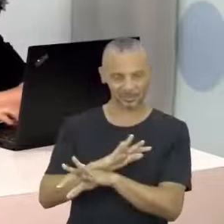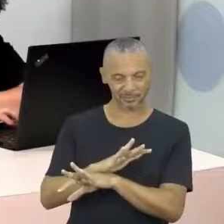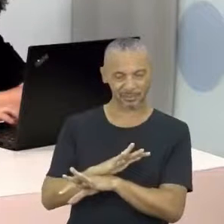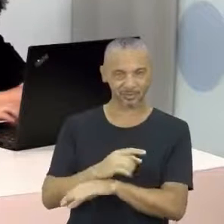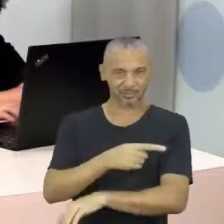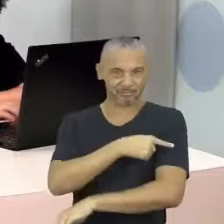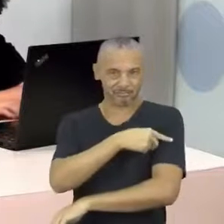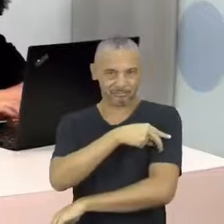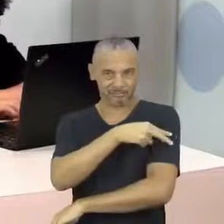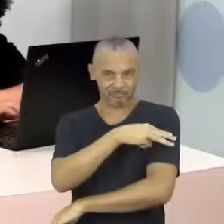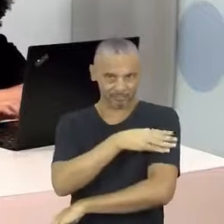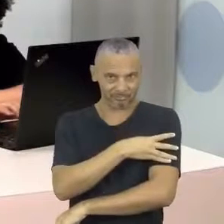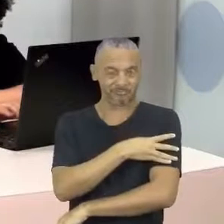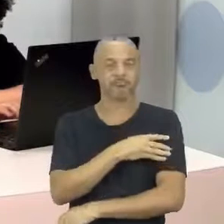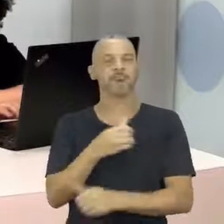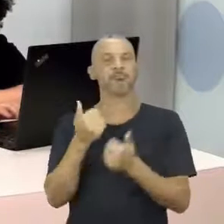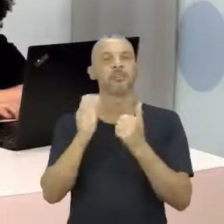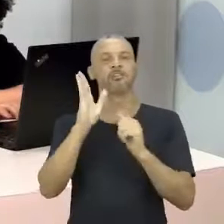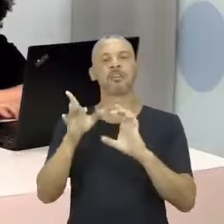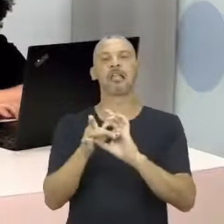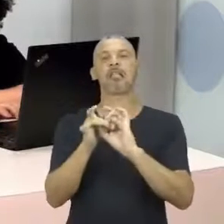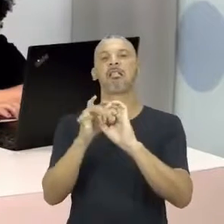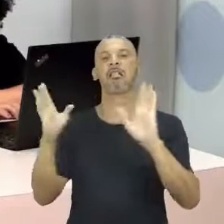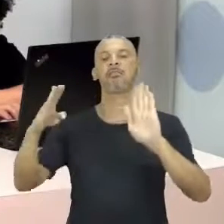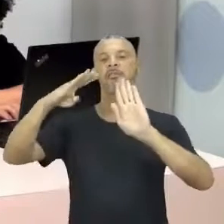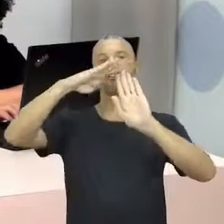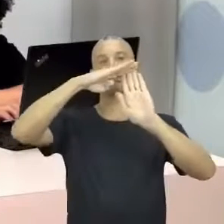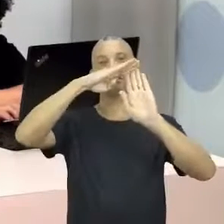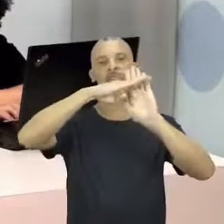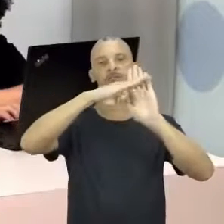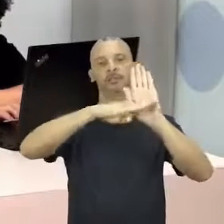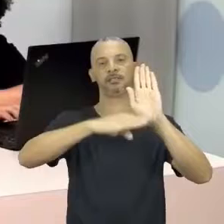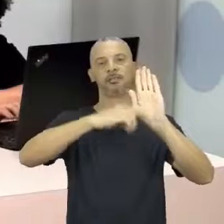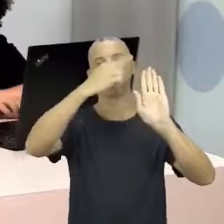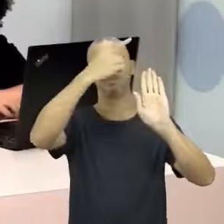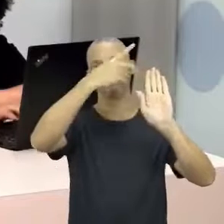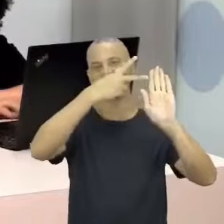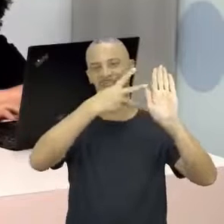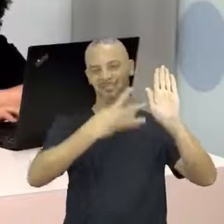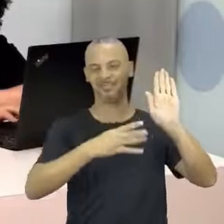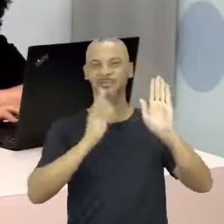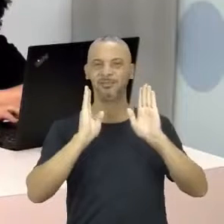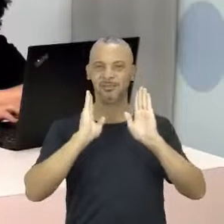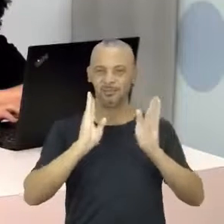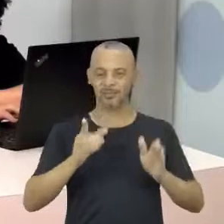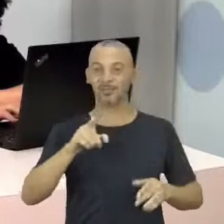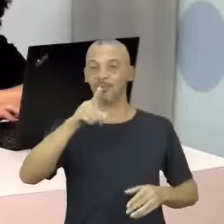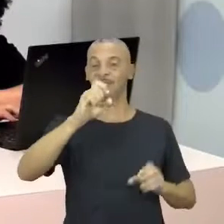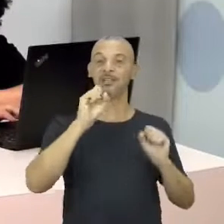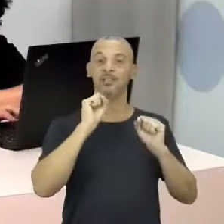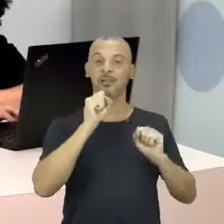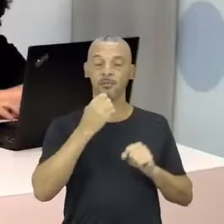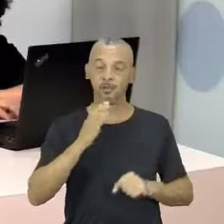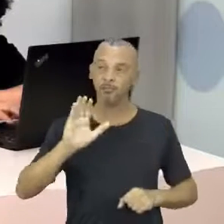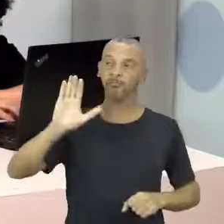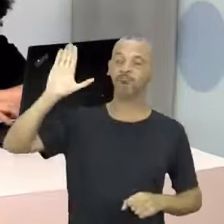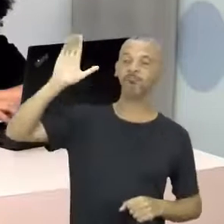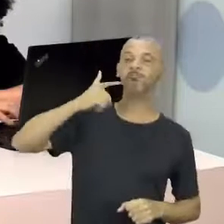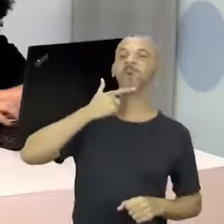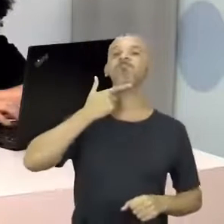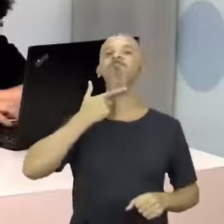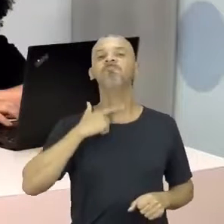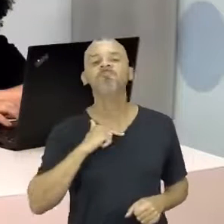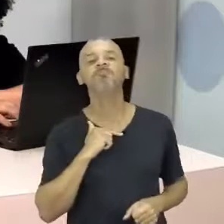anos iniciais, a gente já liberou também essa classificação, e aí vai ser habilitado para que você faça a manifestação de interesse na